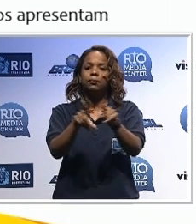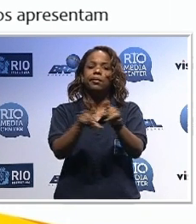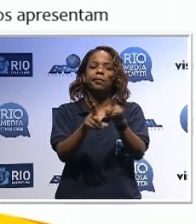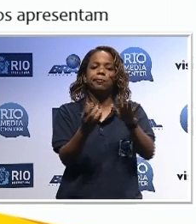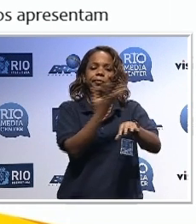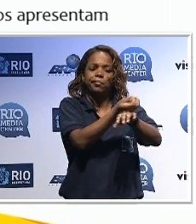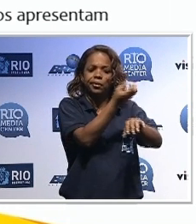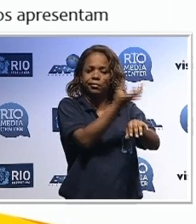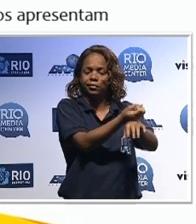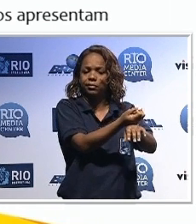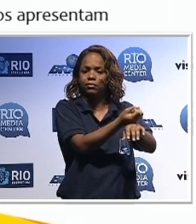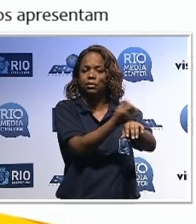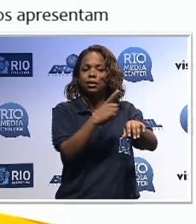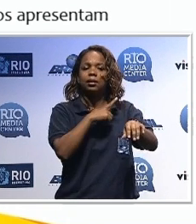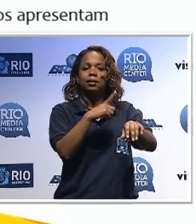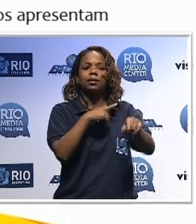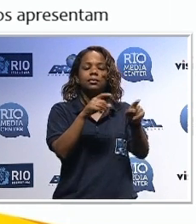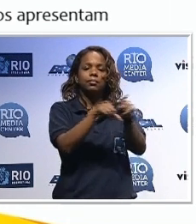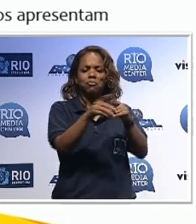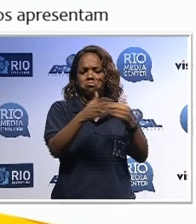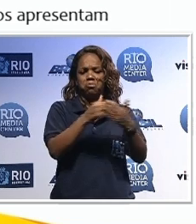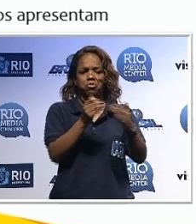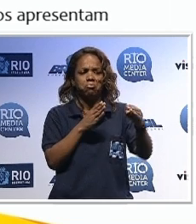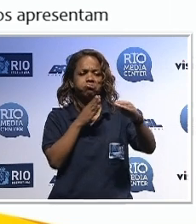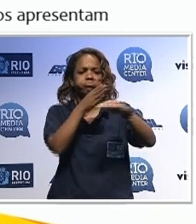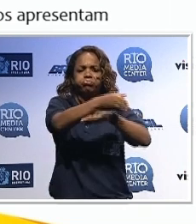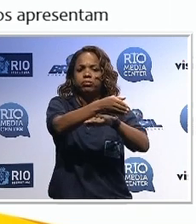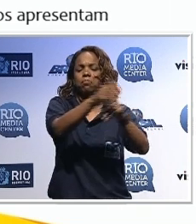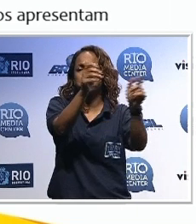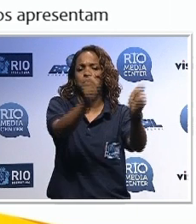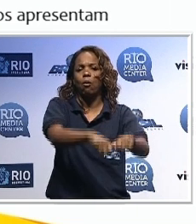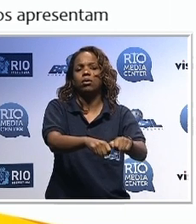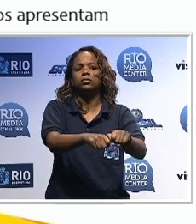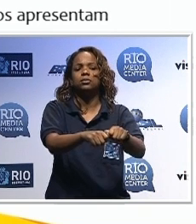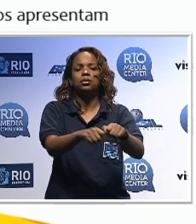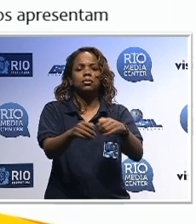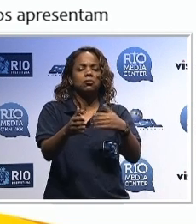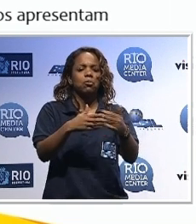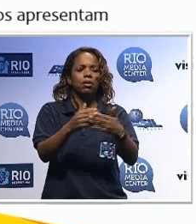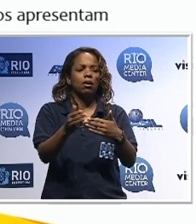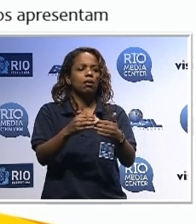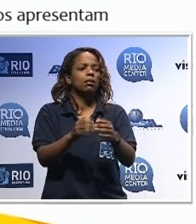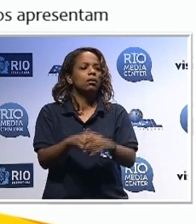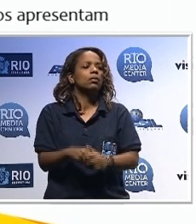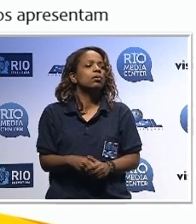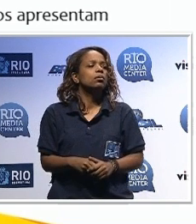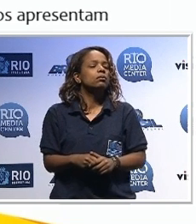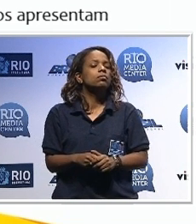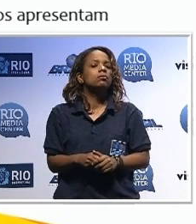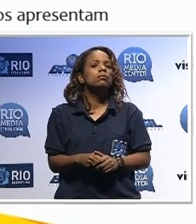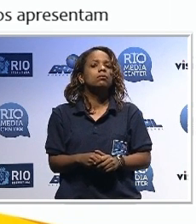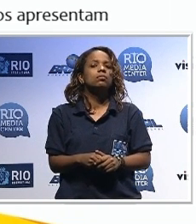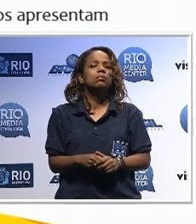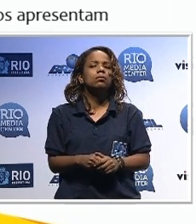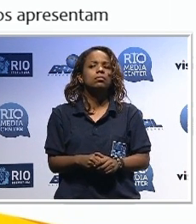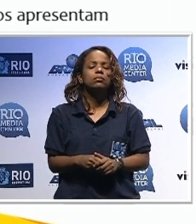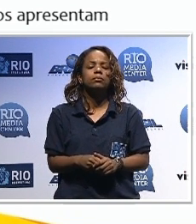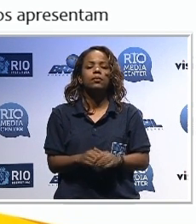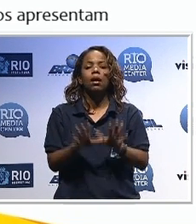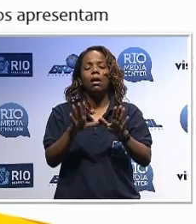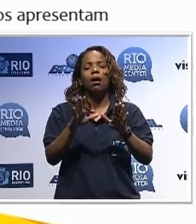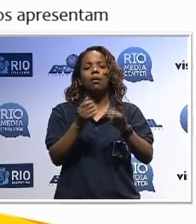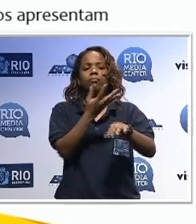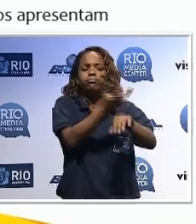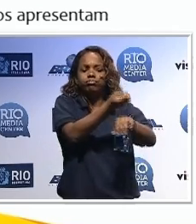nas duas versões. Qualquer um pode acessar, pode buscar, inclusive fora, né, presidente Lumertz. É uma